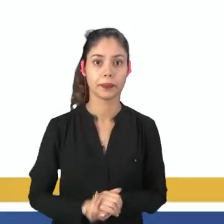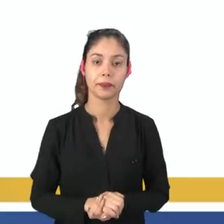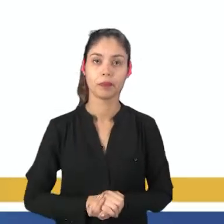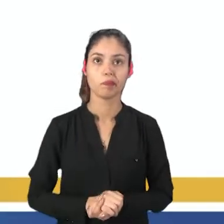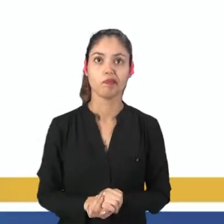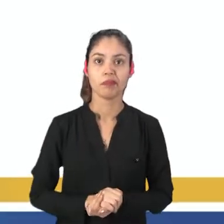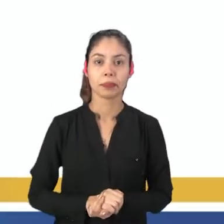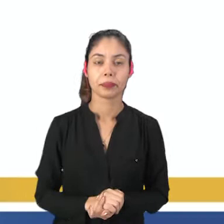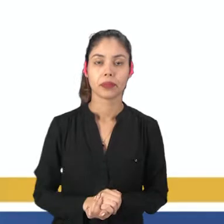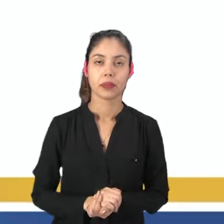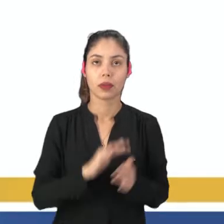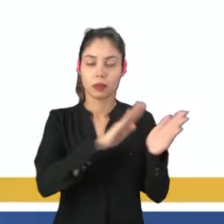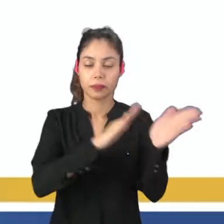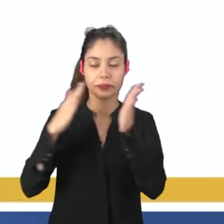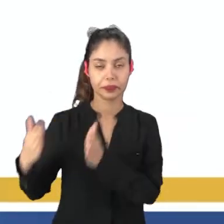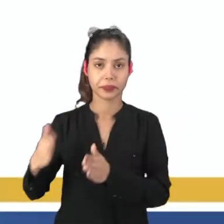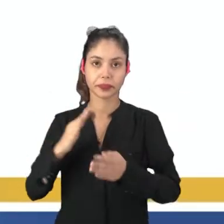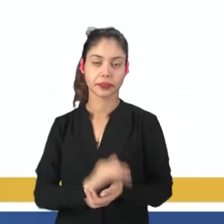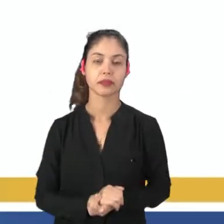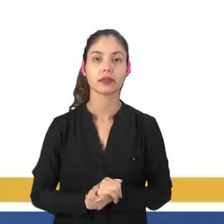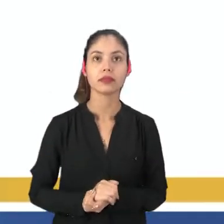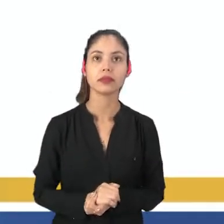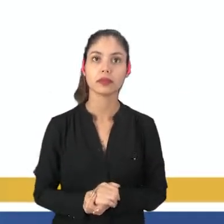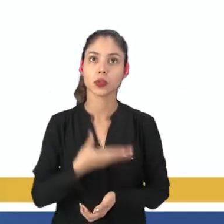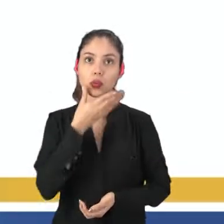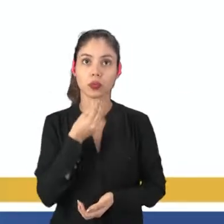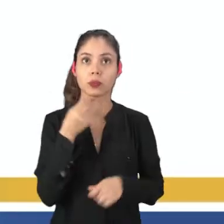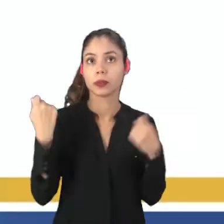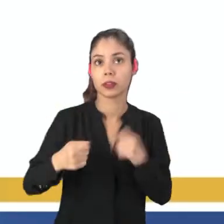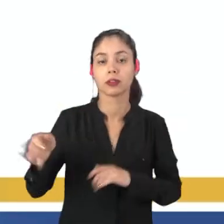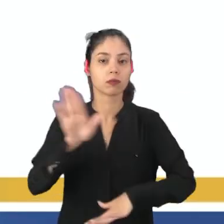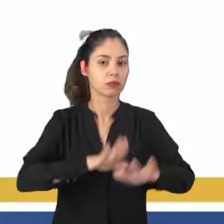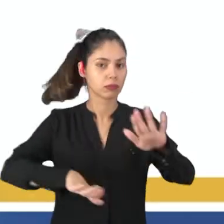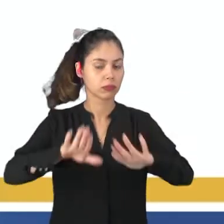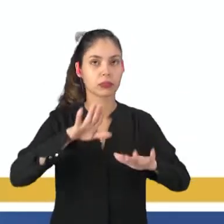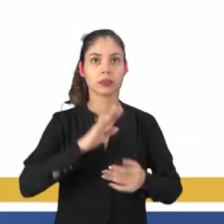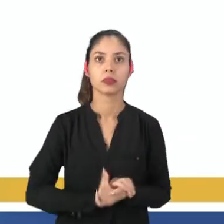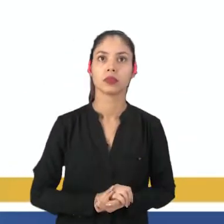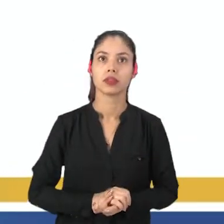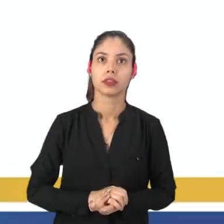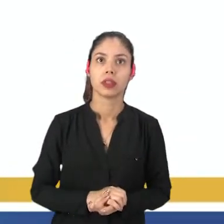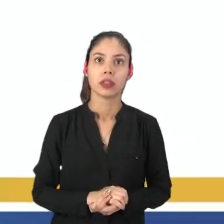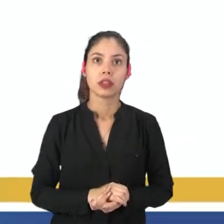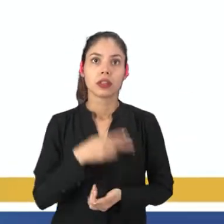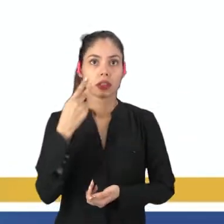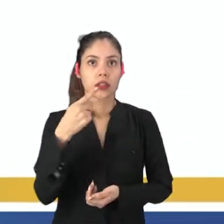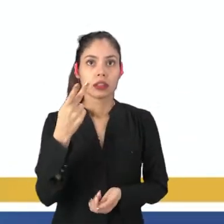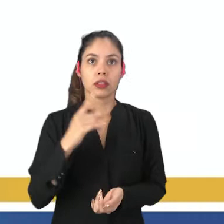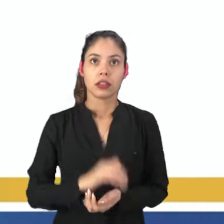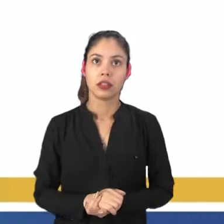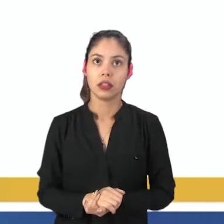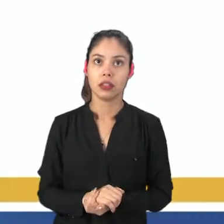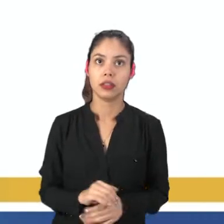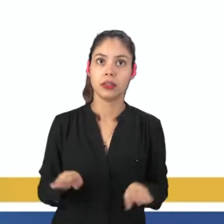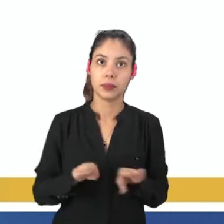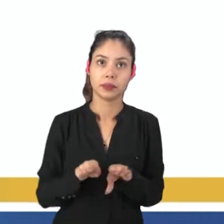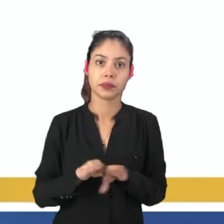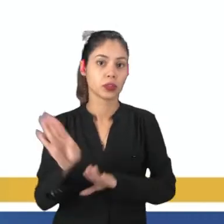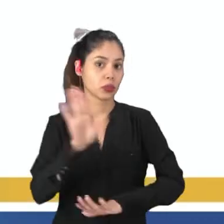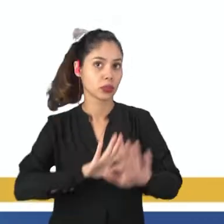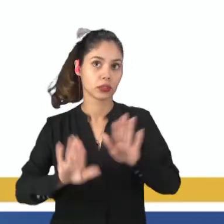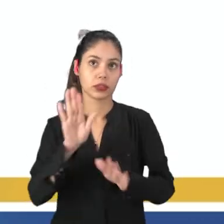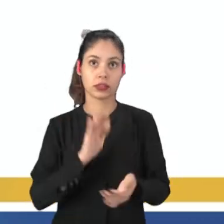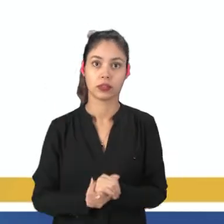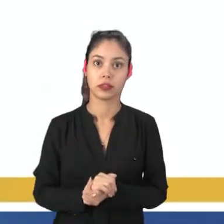tá? Ao lado temos homem também precisa se cuidar, que está falando já da prevenção do câncer